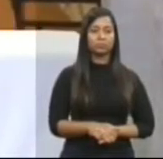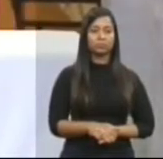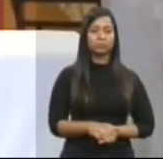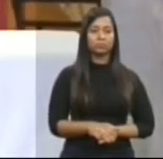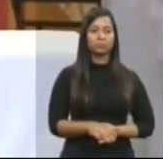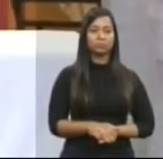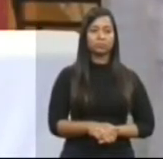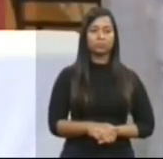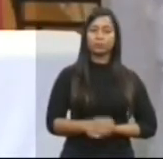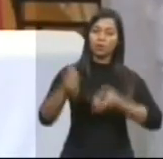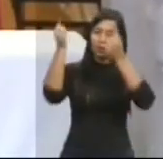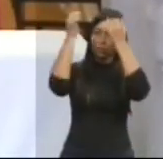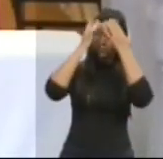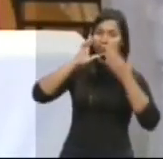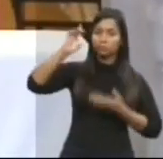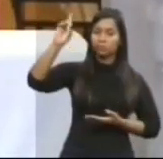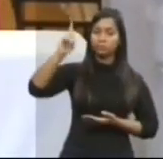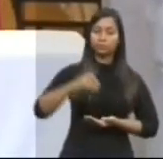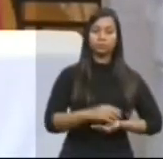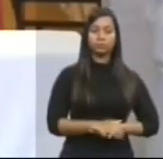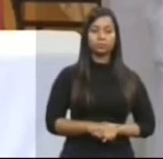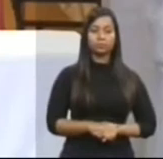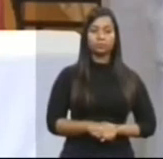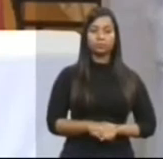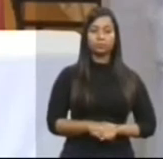Concluamos com a bênção de Deus.